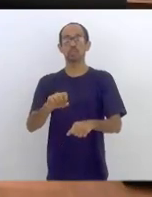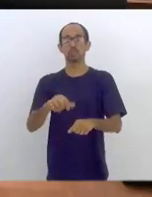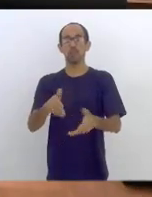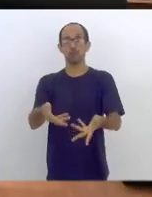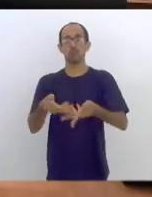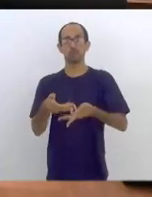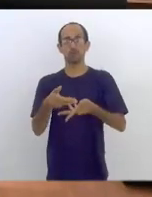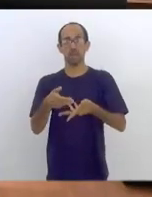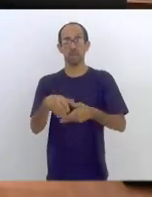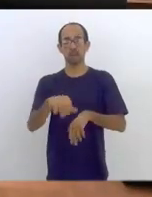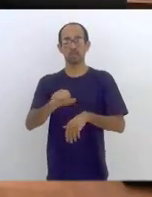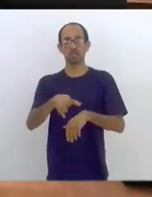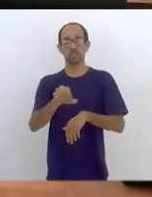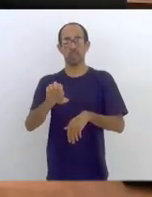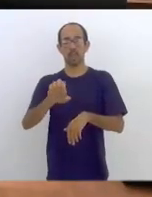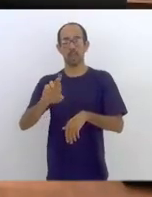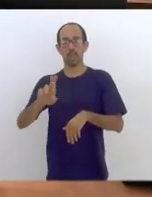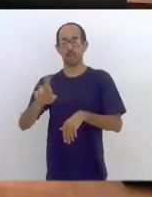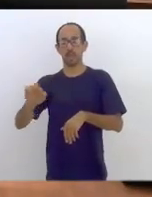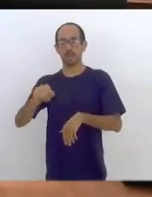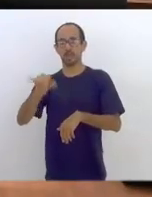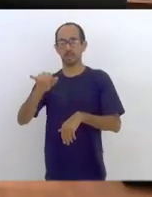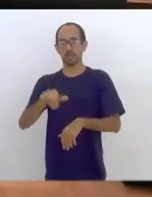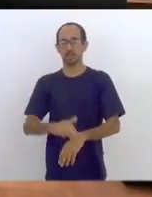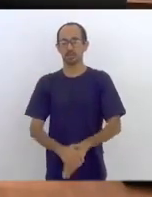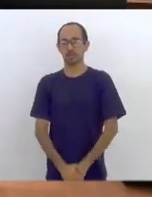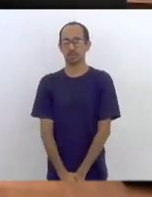companheiro Jerry Cariri.